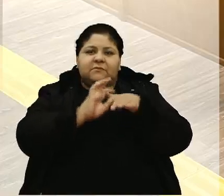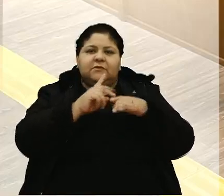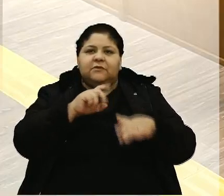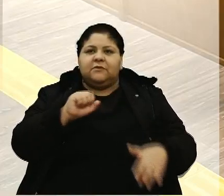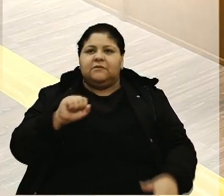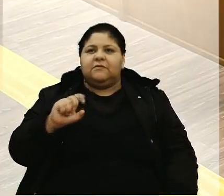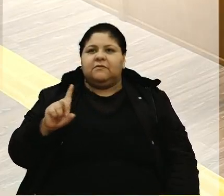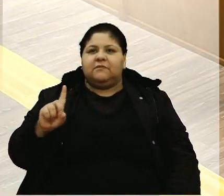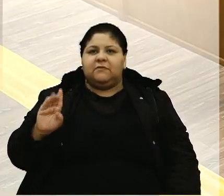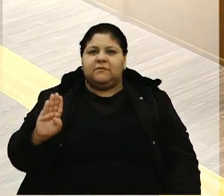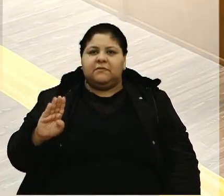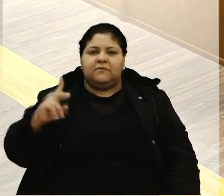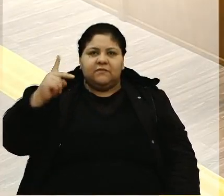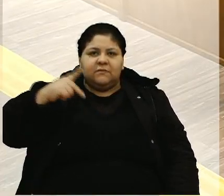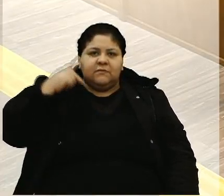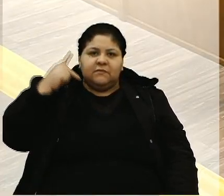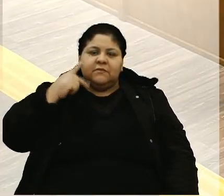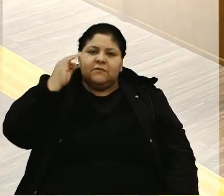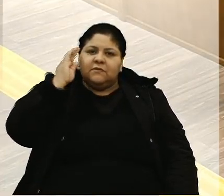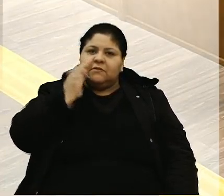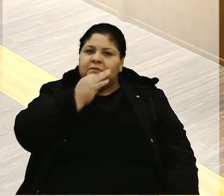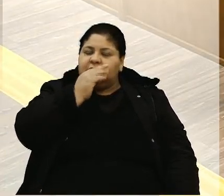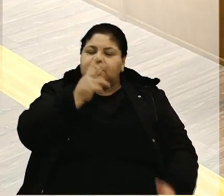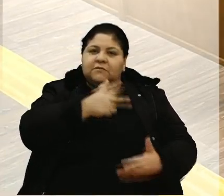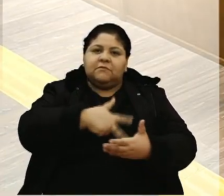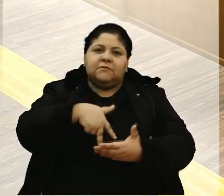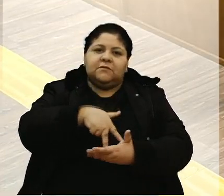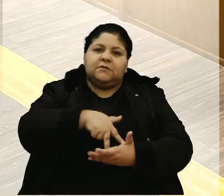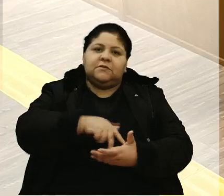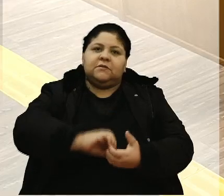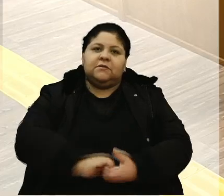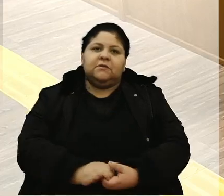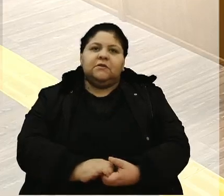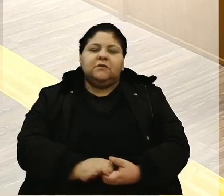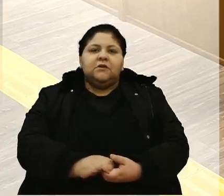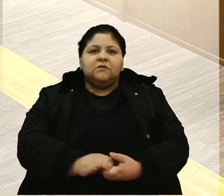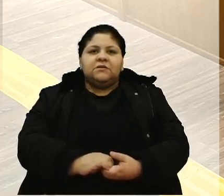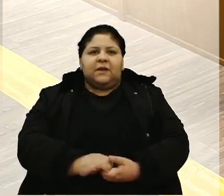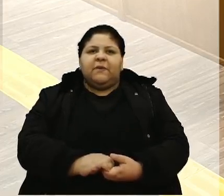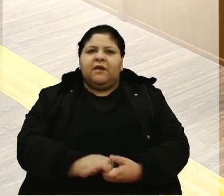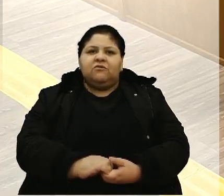DB, vereadora Tatiane Frisso na tribuna.